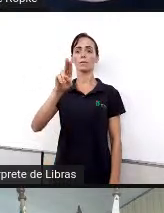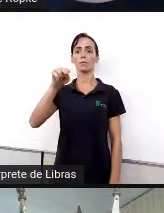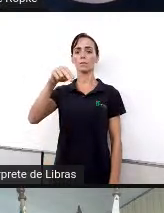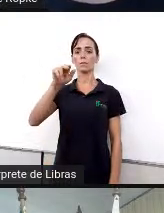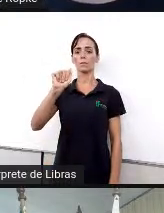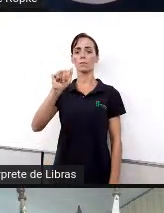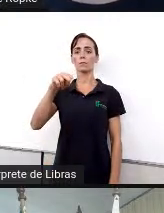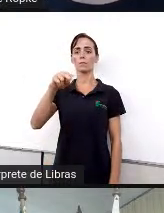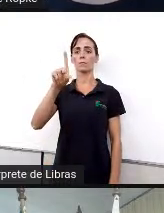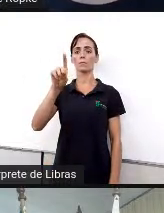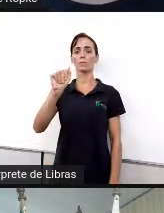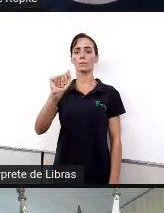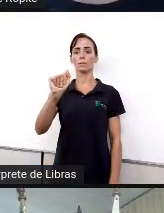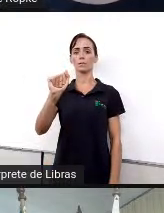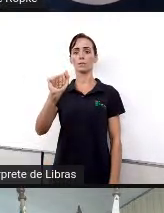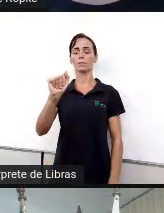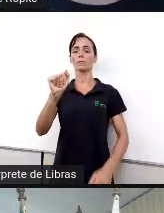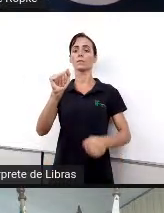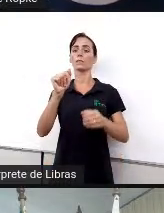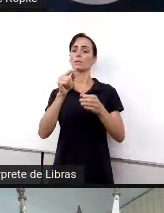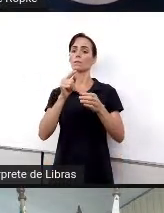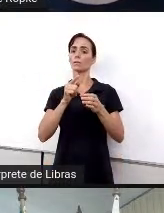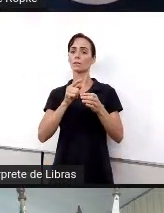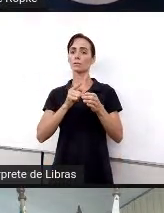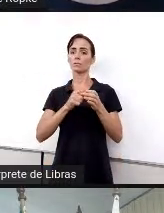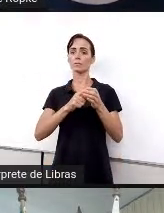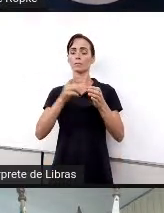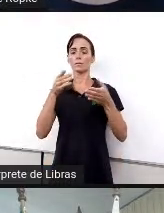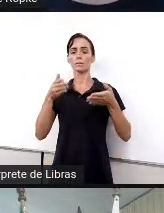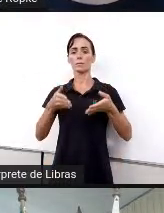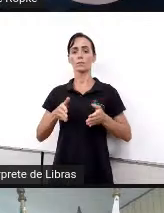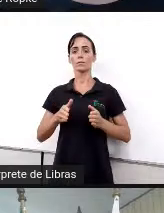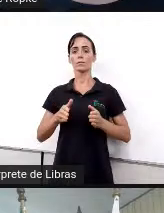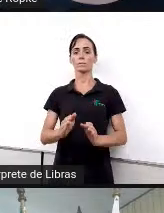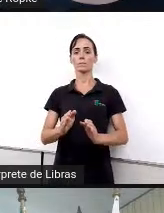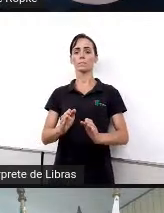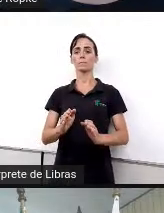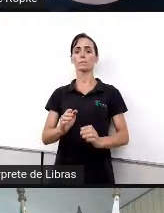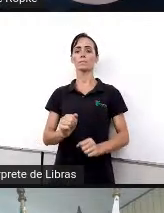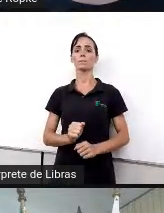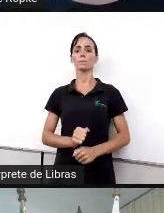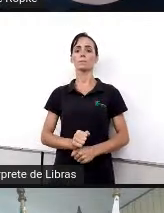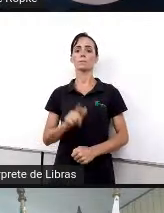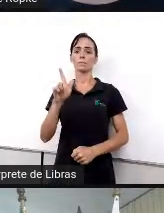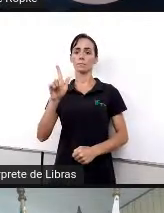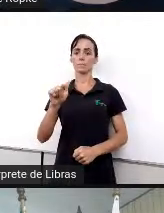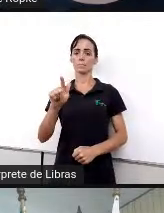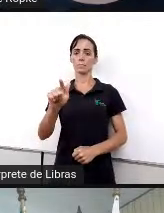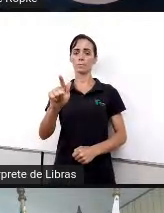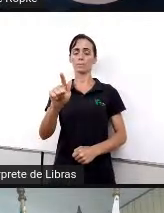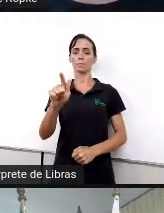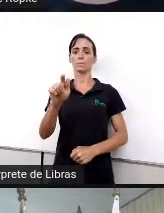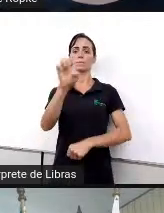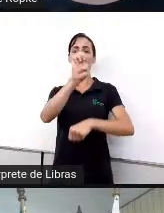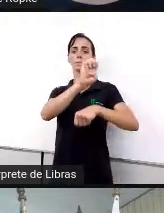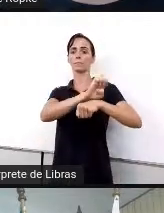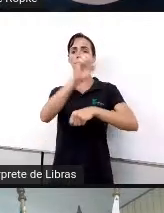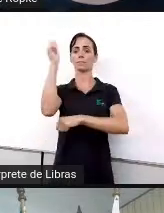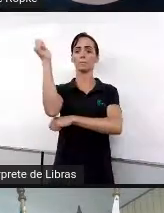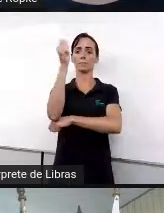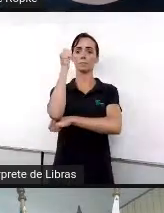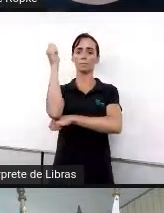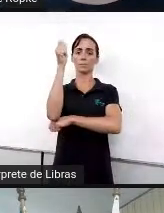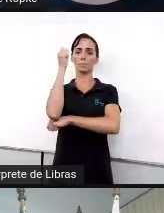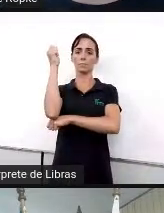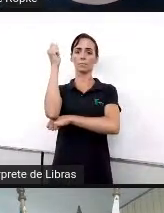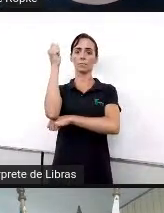Fernanda dos Santos Silva, natural da cidade de Giruá, estado do Rio Grande do